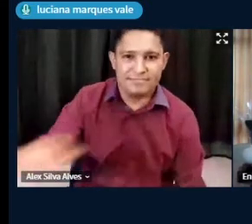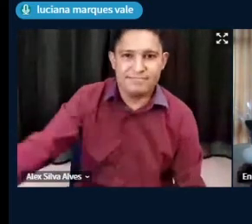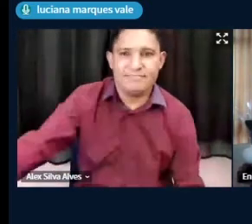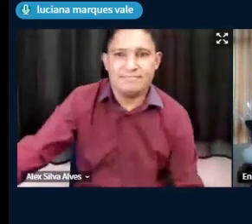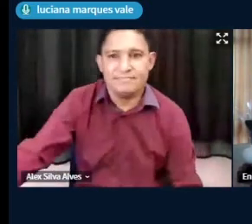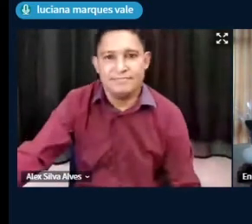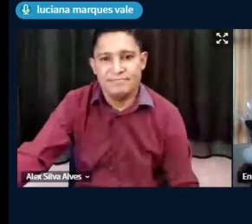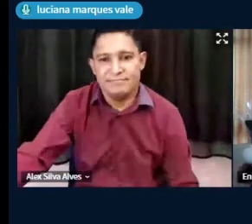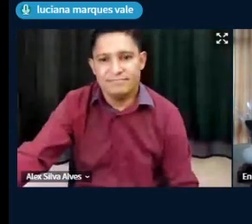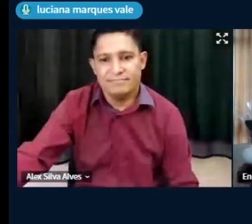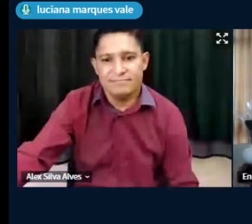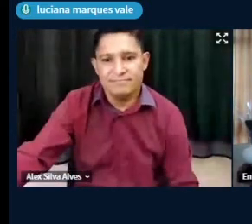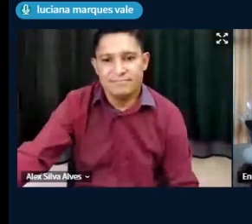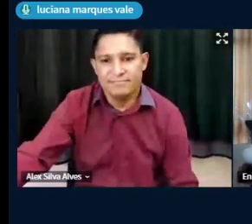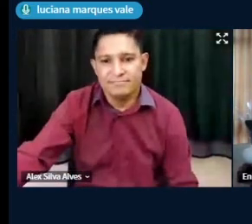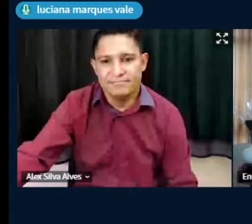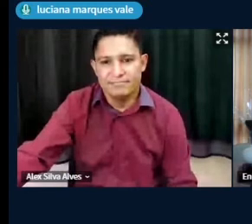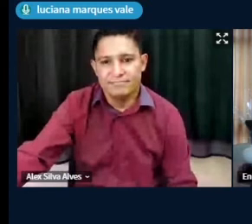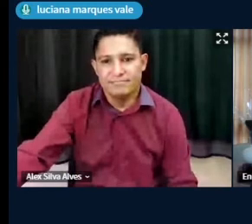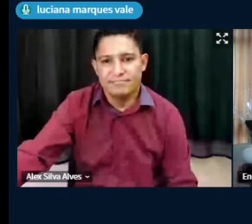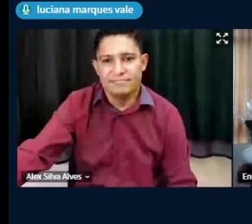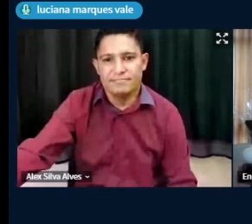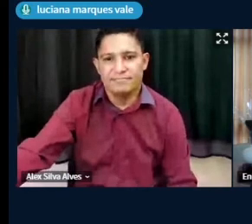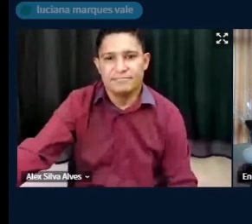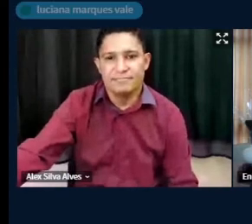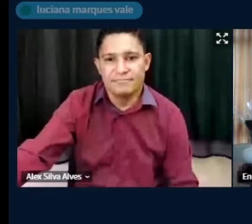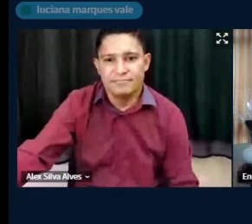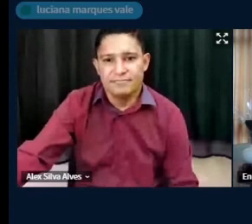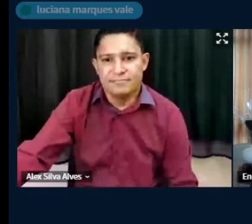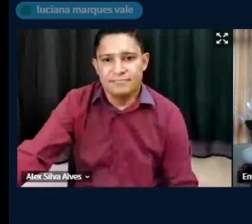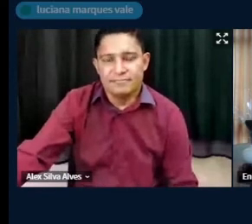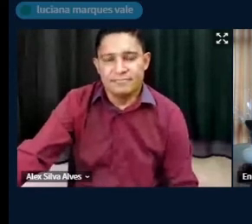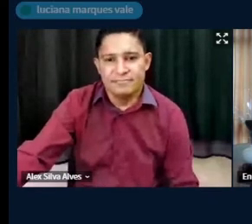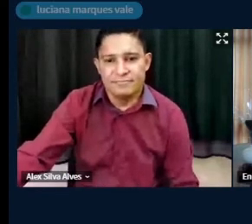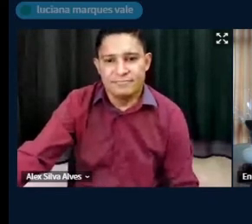mais facilidade para a comunidade surda.